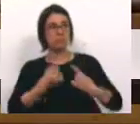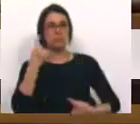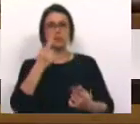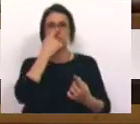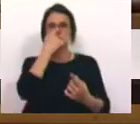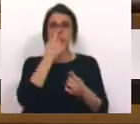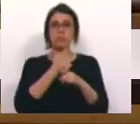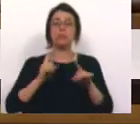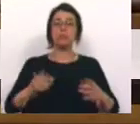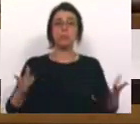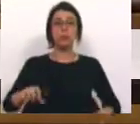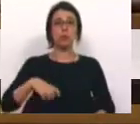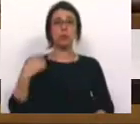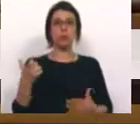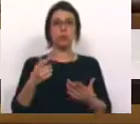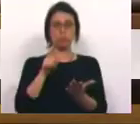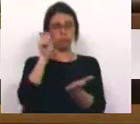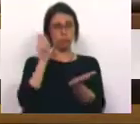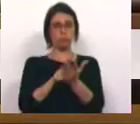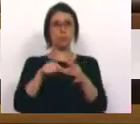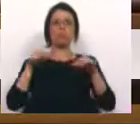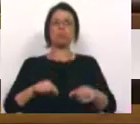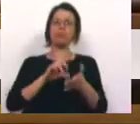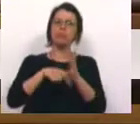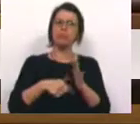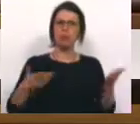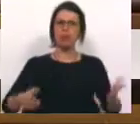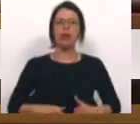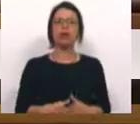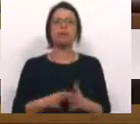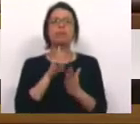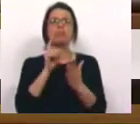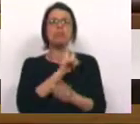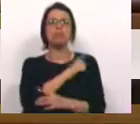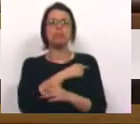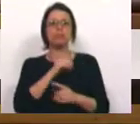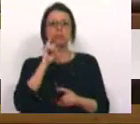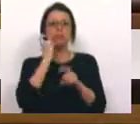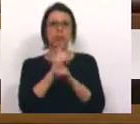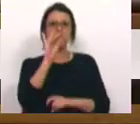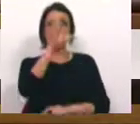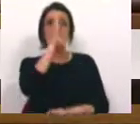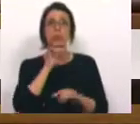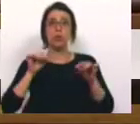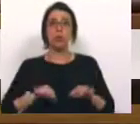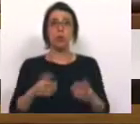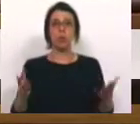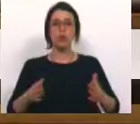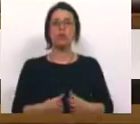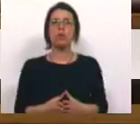estranheza pelo facto dos Verdes agendarem este projeto como agendamento potestativo para